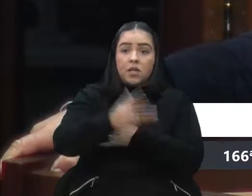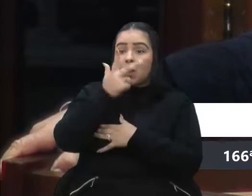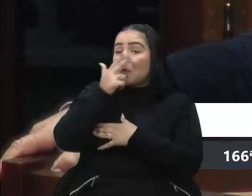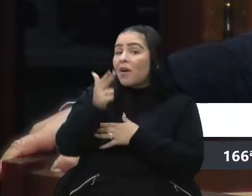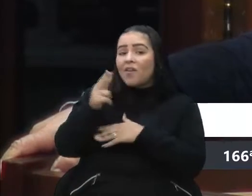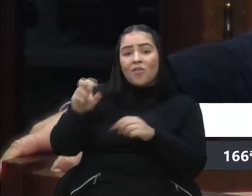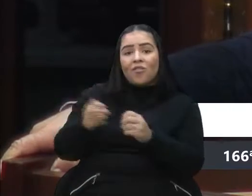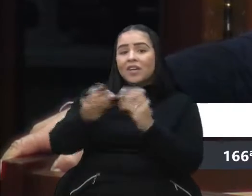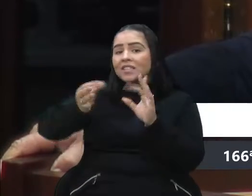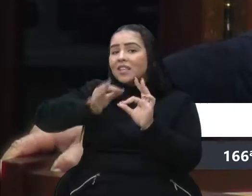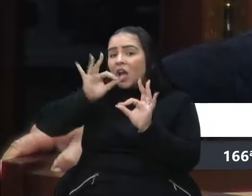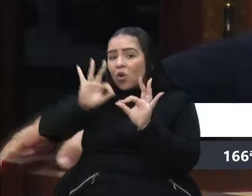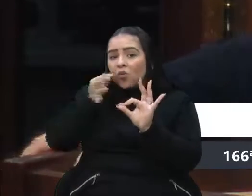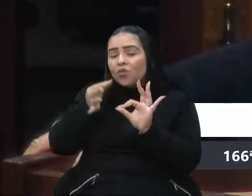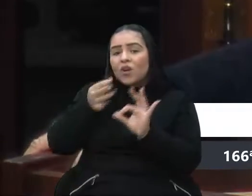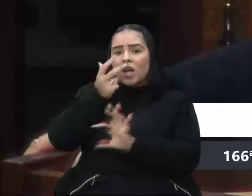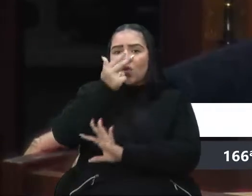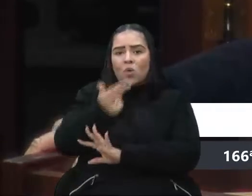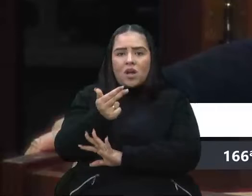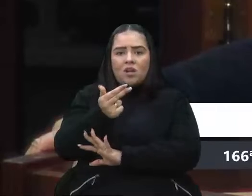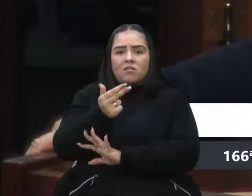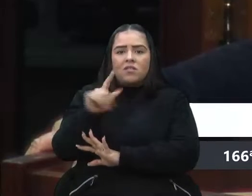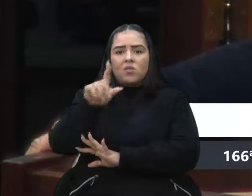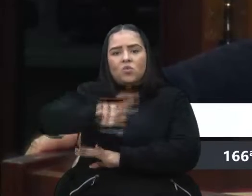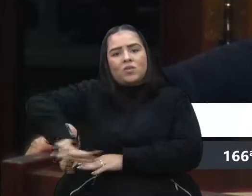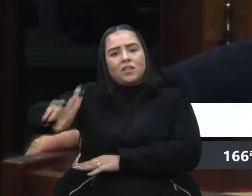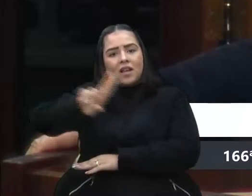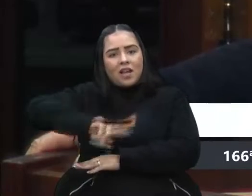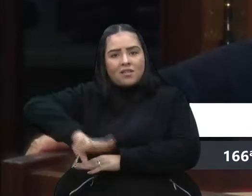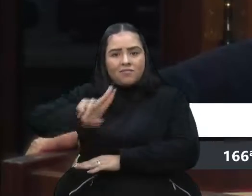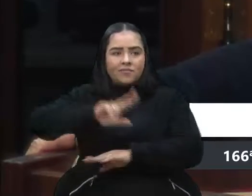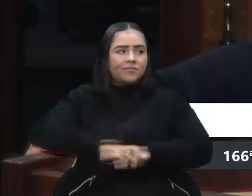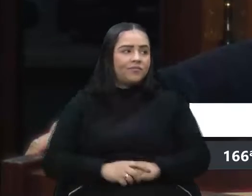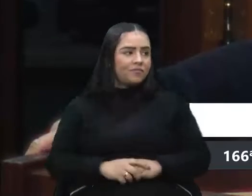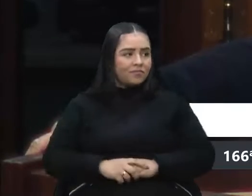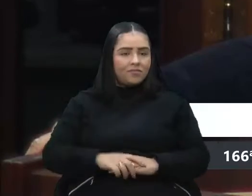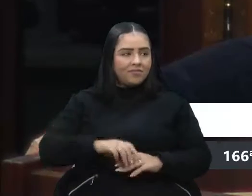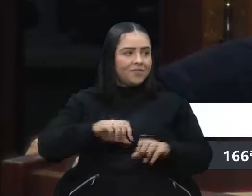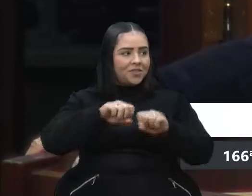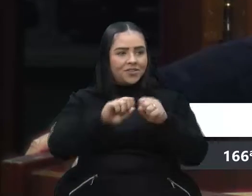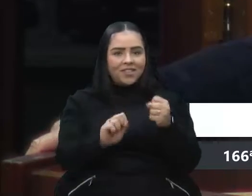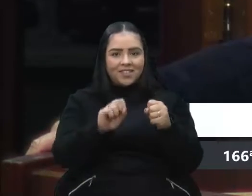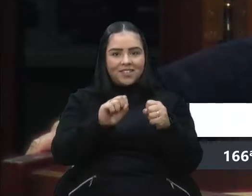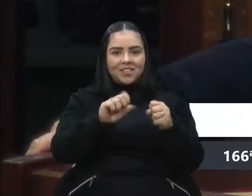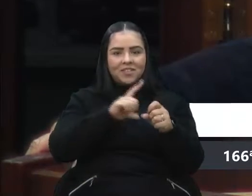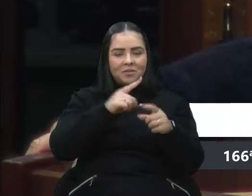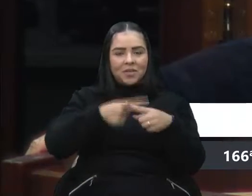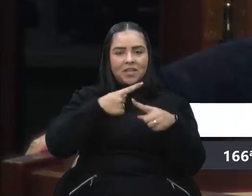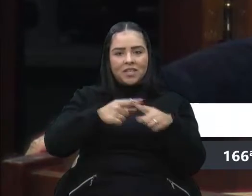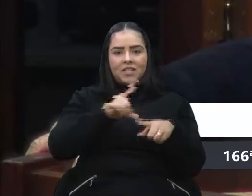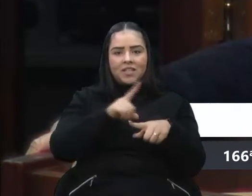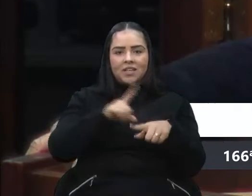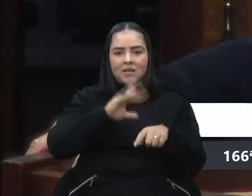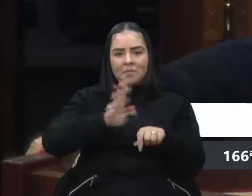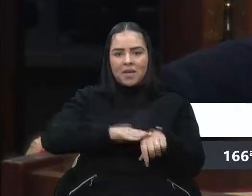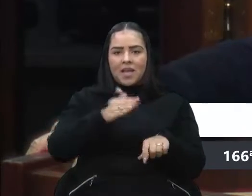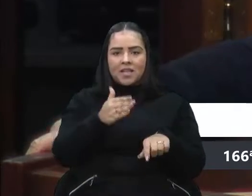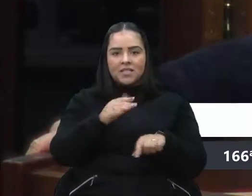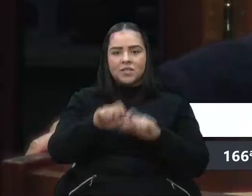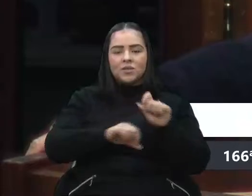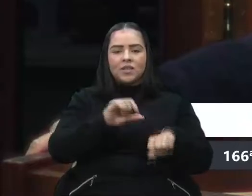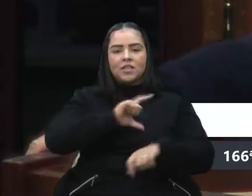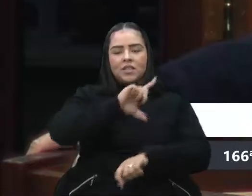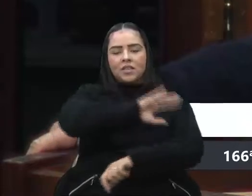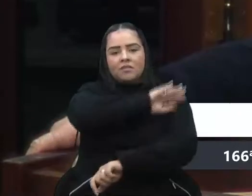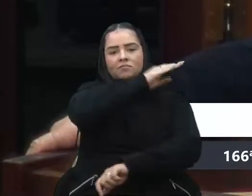os pavilhões. Não estava sendo ocupado. Estraga mais do que ocupar a festa. O pavilhão da festa da uva teria que ser ocupado,